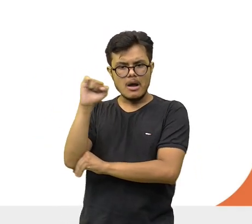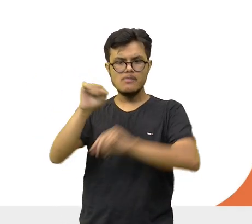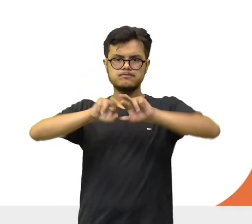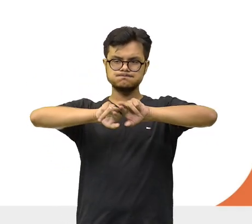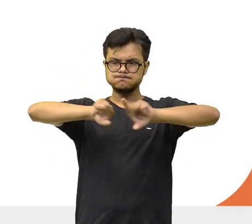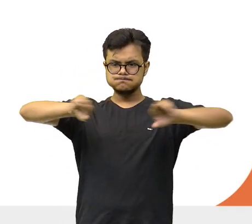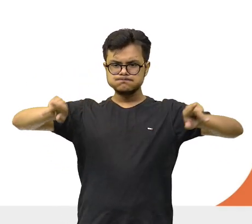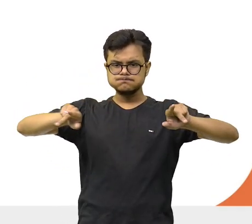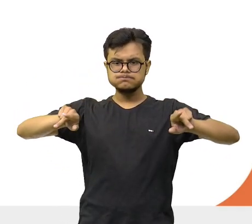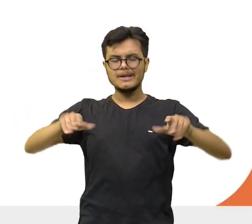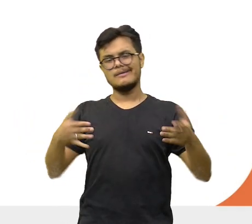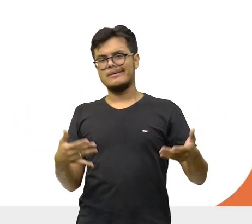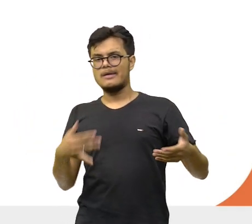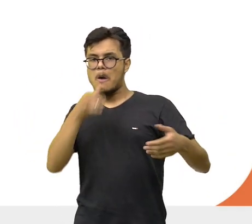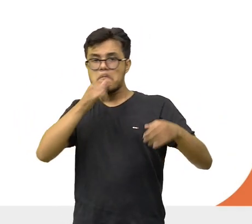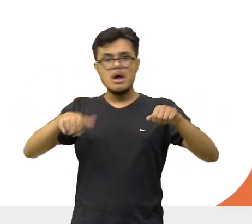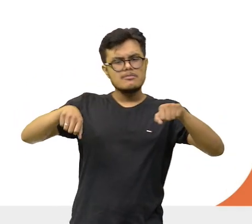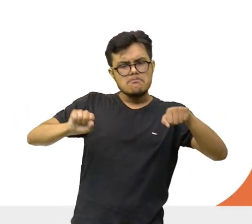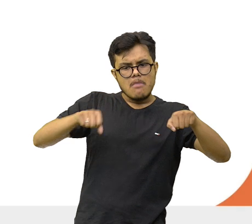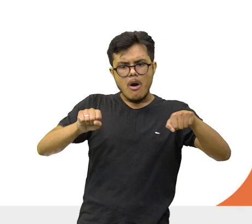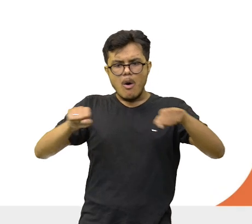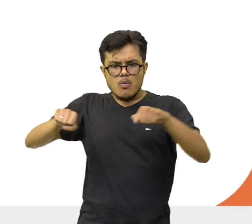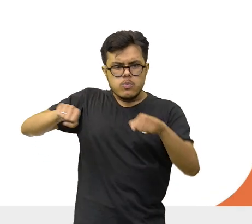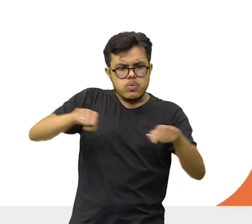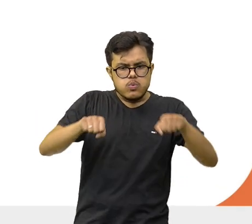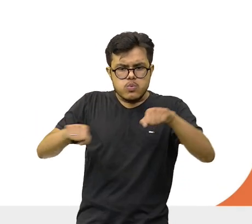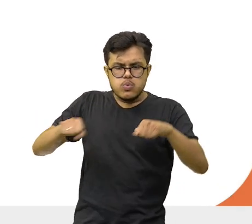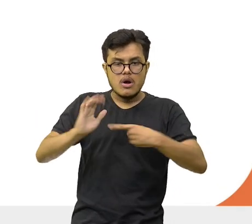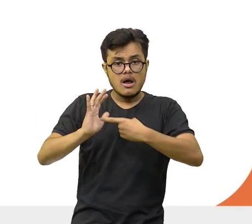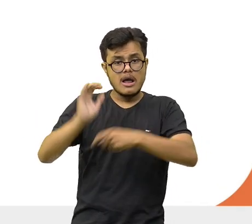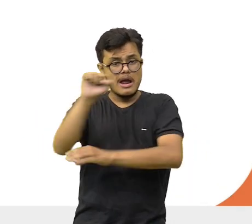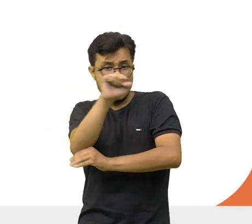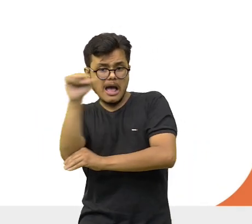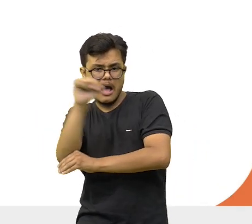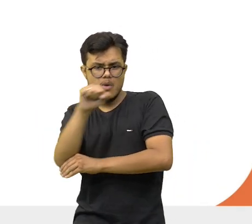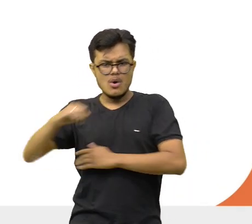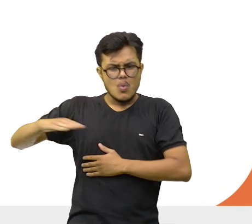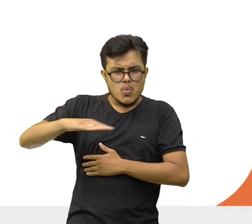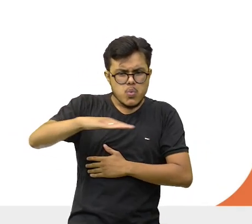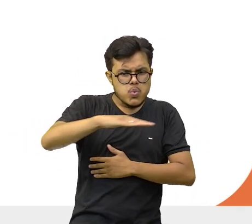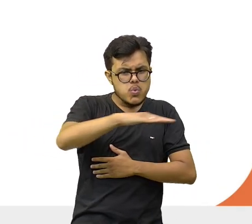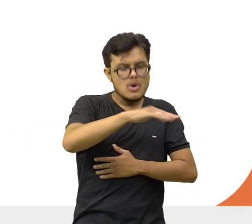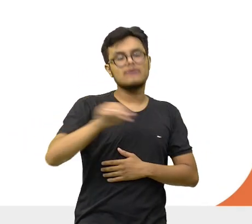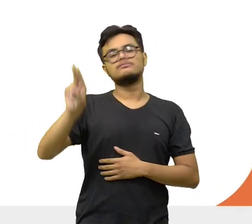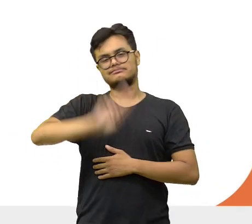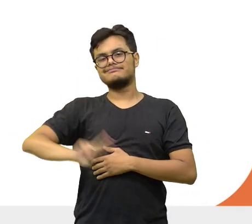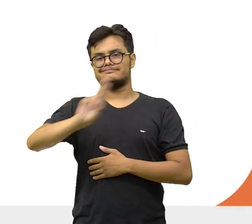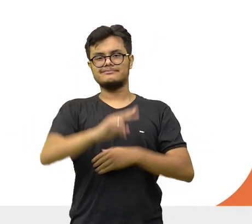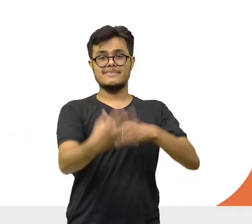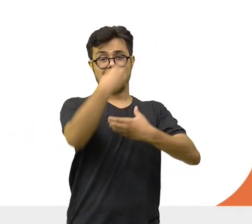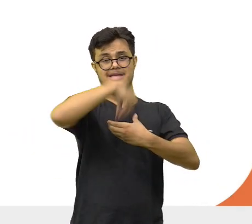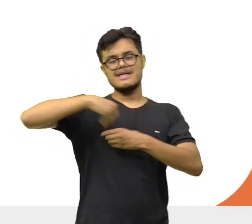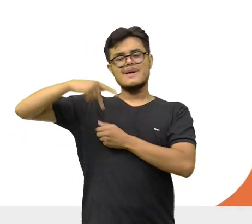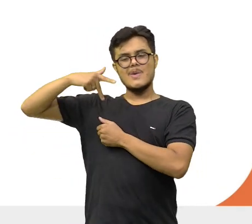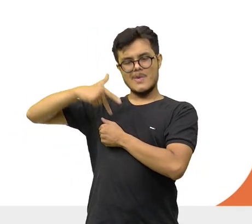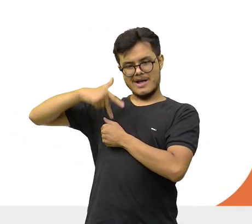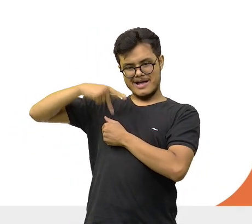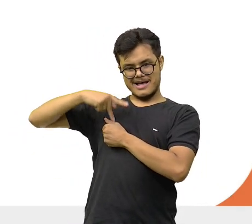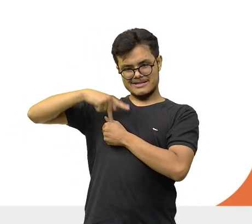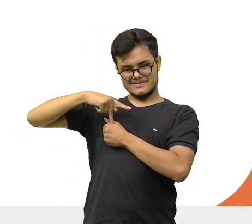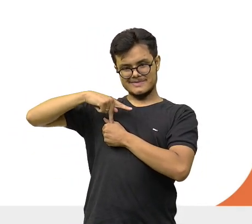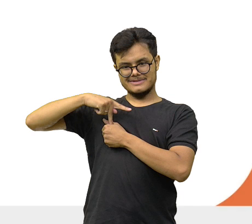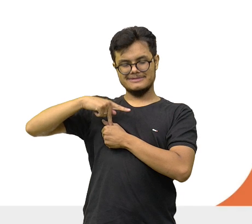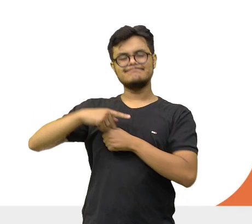que nós fazemos locomoção, eles usam um tipo de combustão interna. A grande maioria